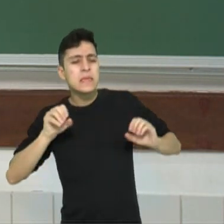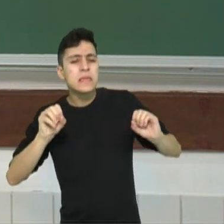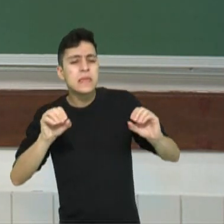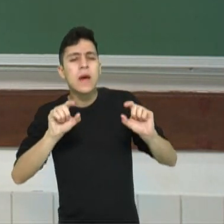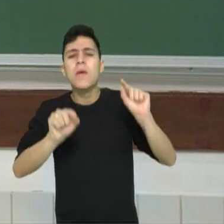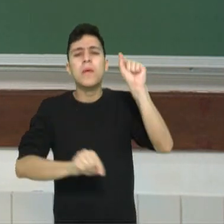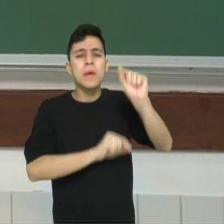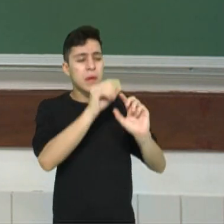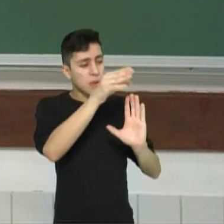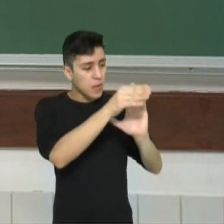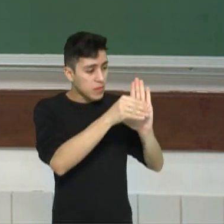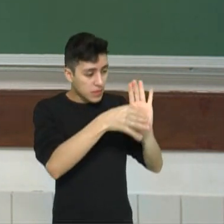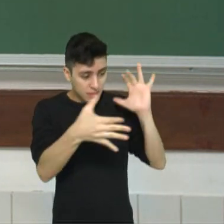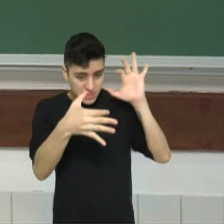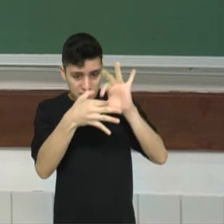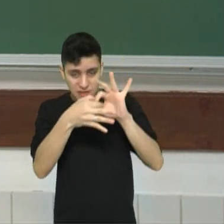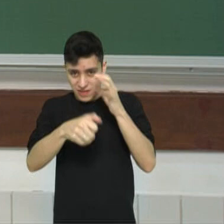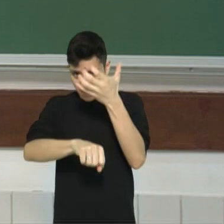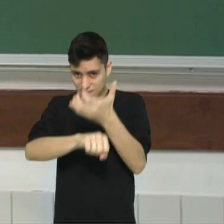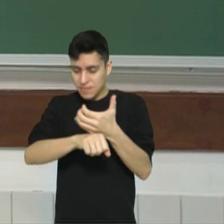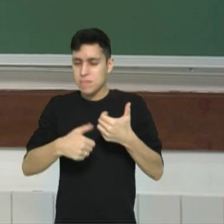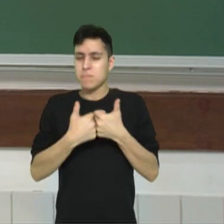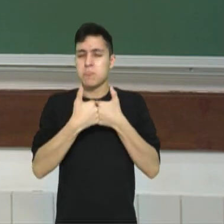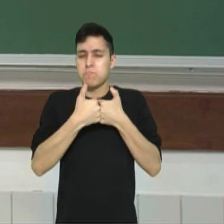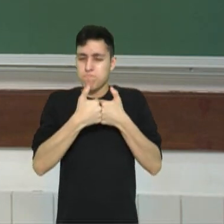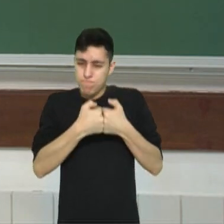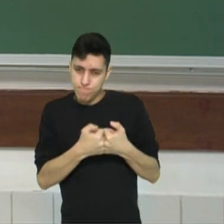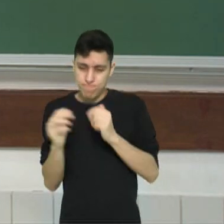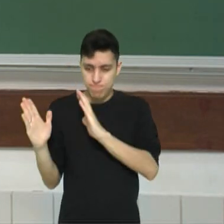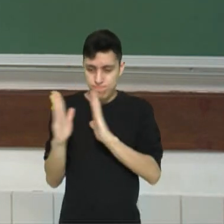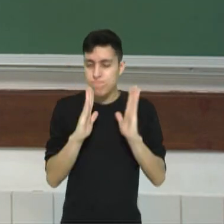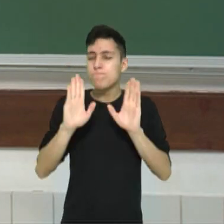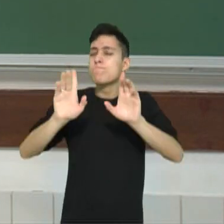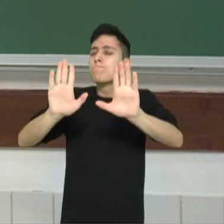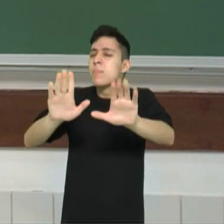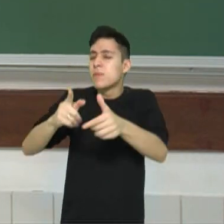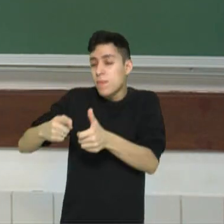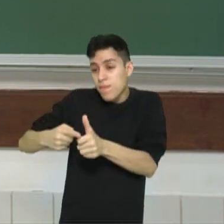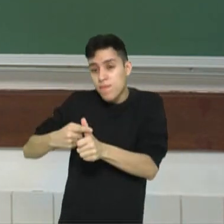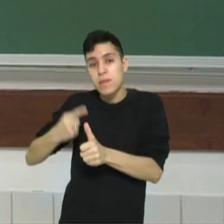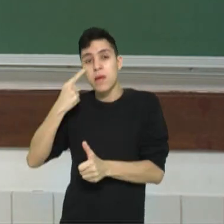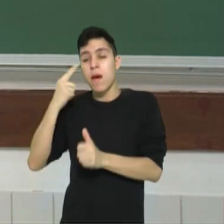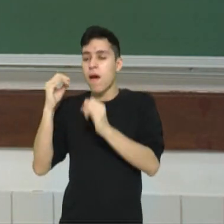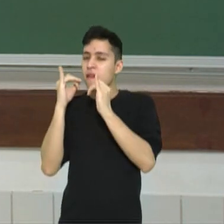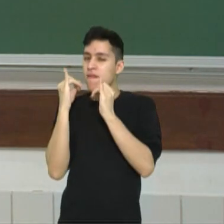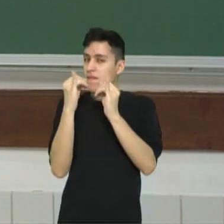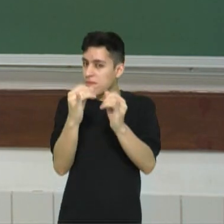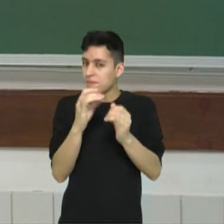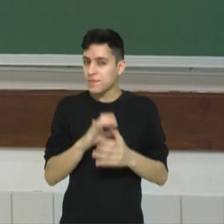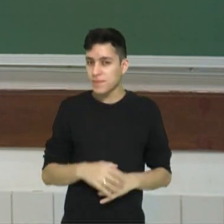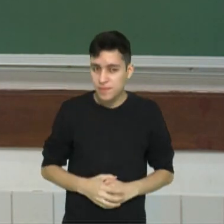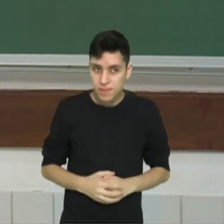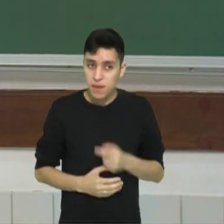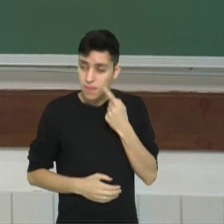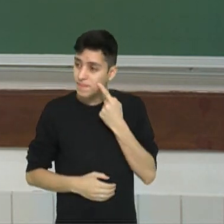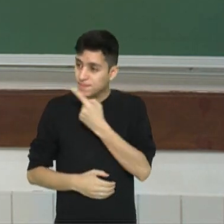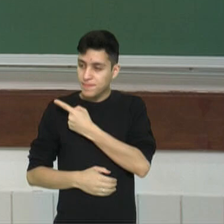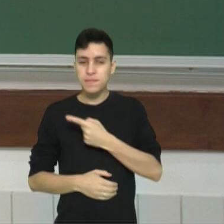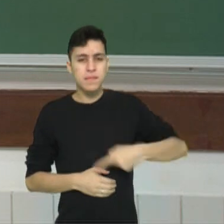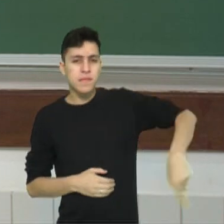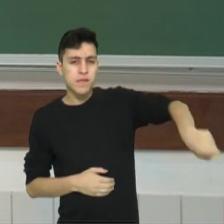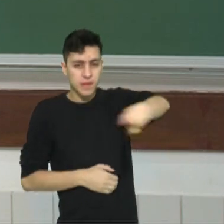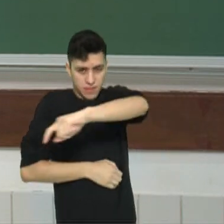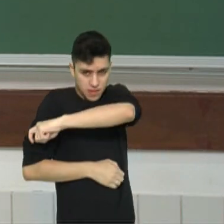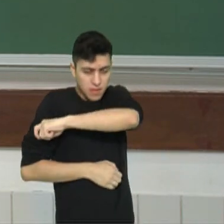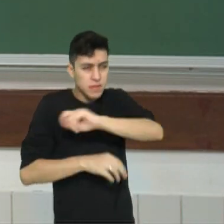da disciplina de Física. Lembrando que antes do início da aula, eu tenho que dar um recadinho para vocês e me acompanhem na tela. Aos estudantes que estão